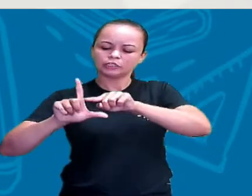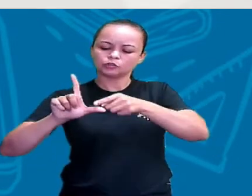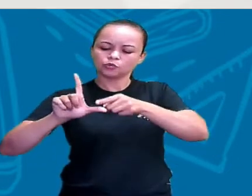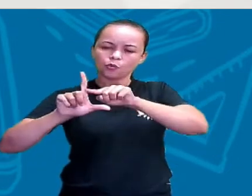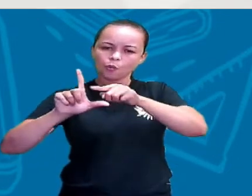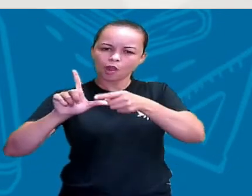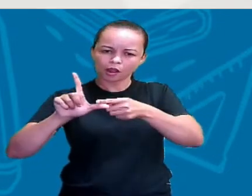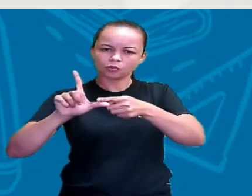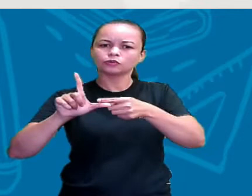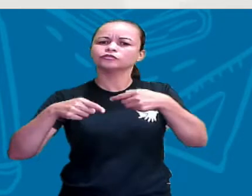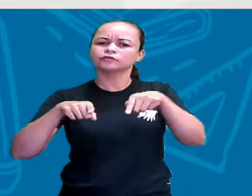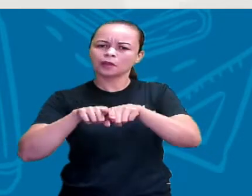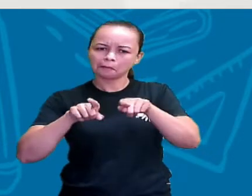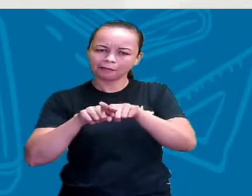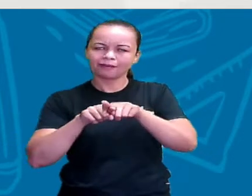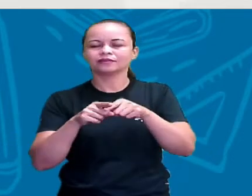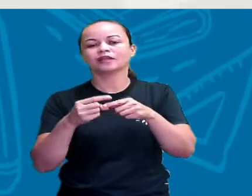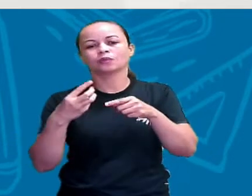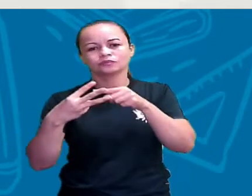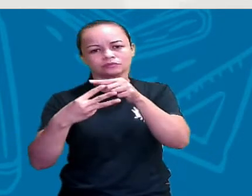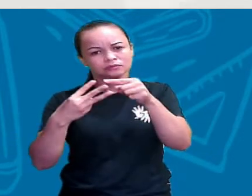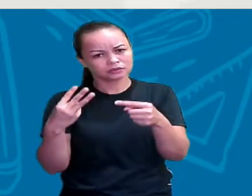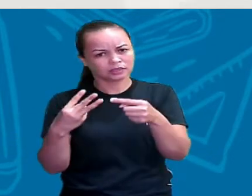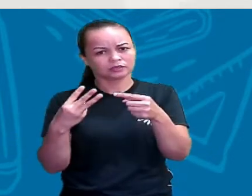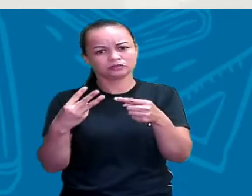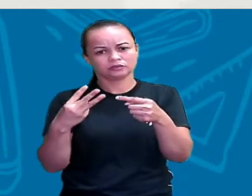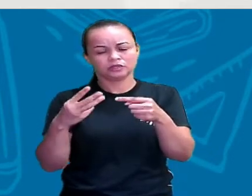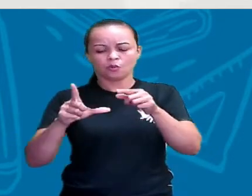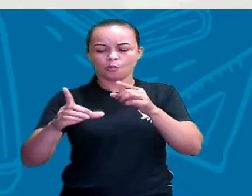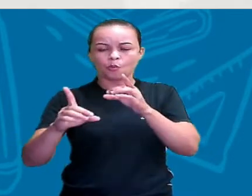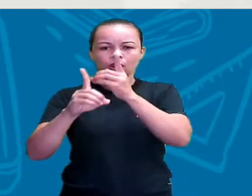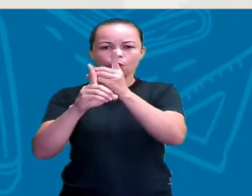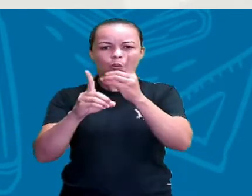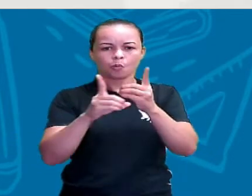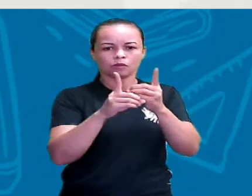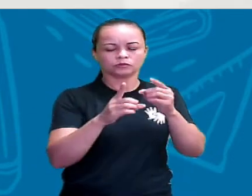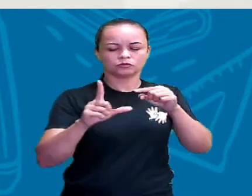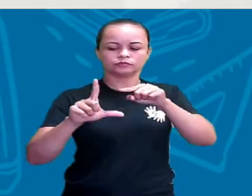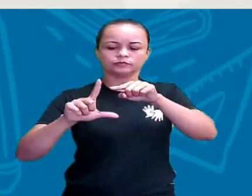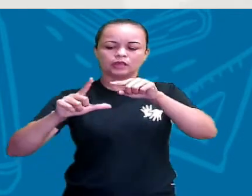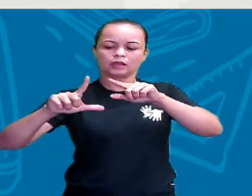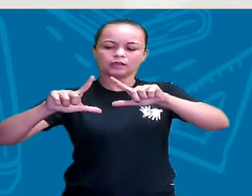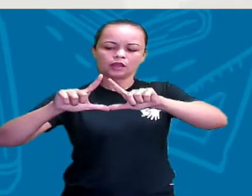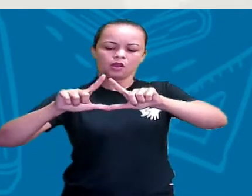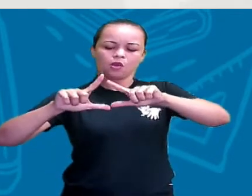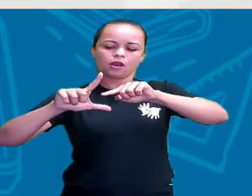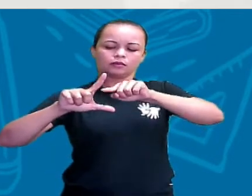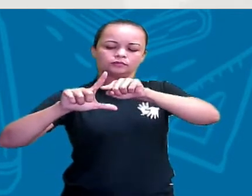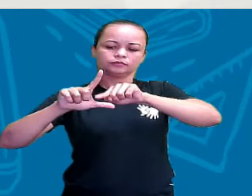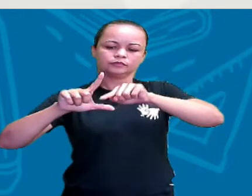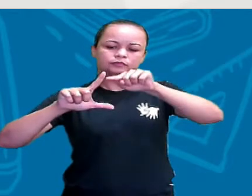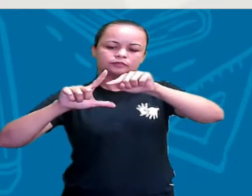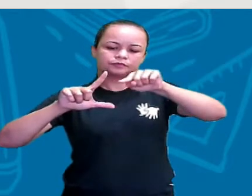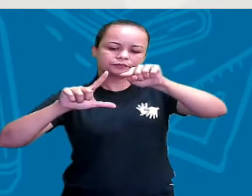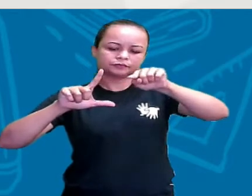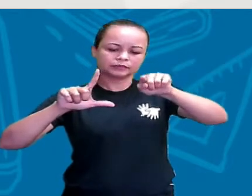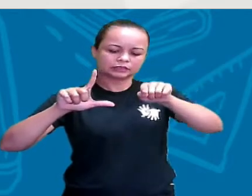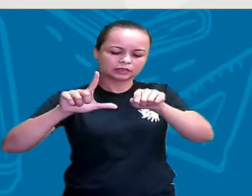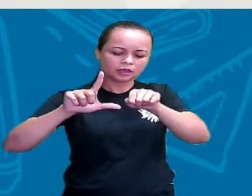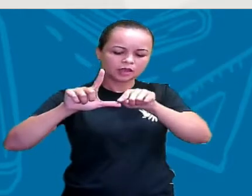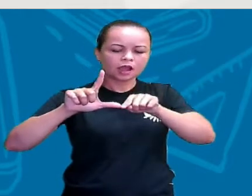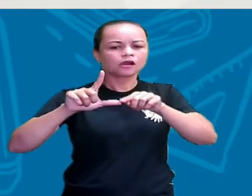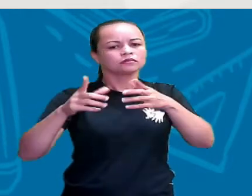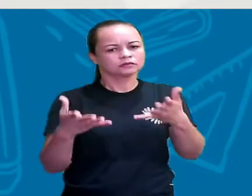O encontro das retas forma o quê? Um ângulo. Tá certo? Então, pois nós dizemos o seguinte, 3 lados e